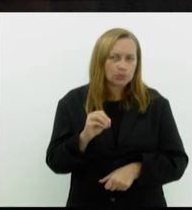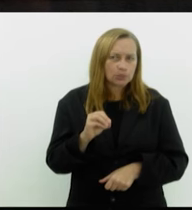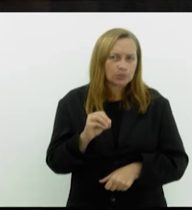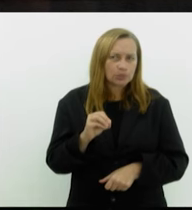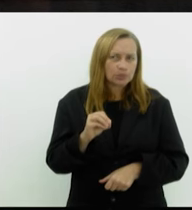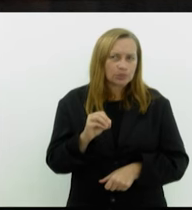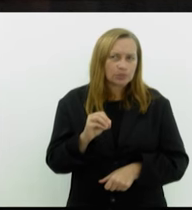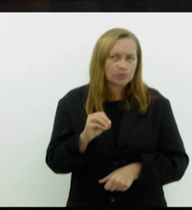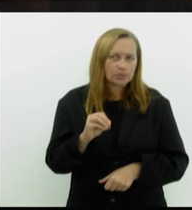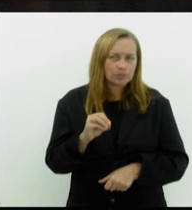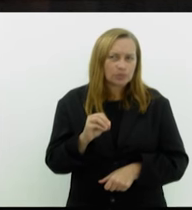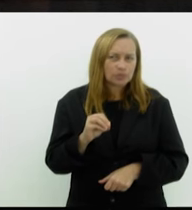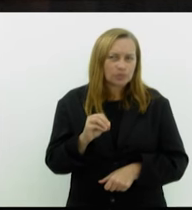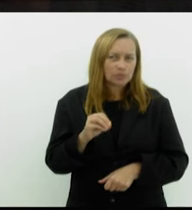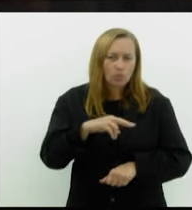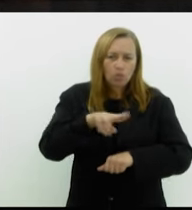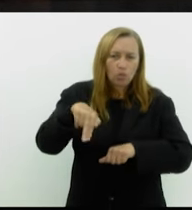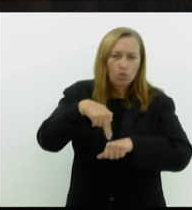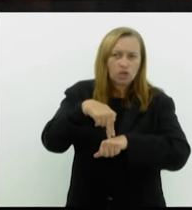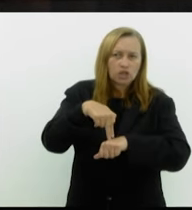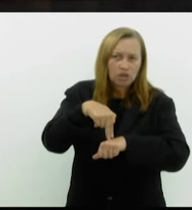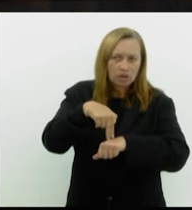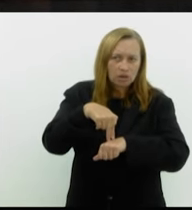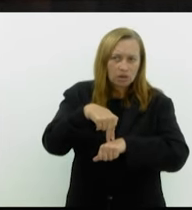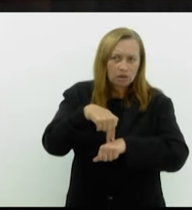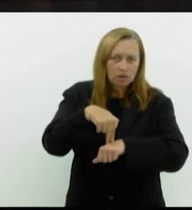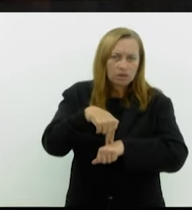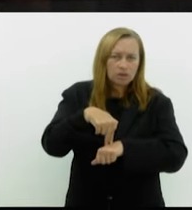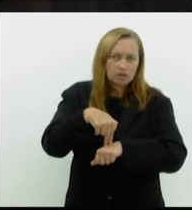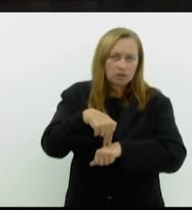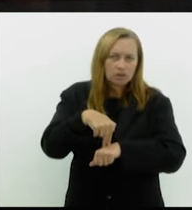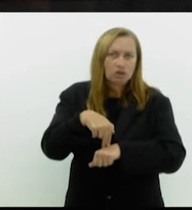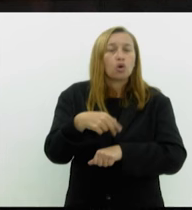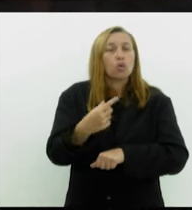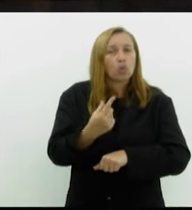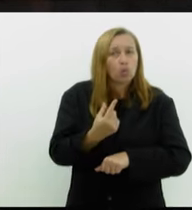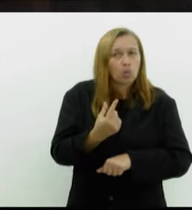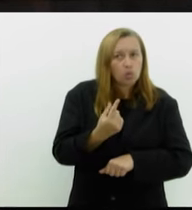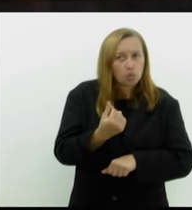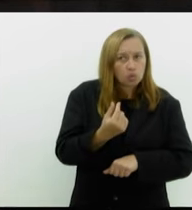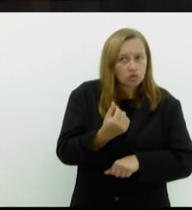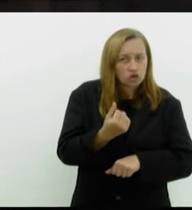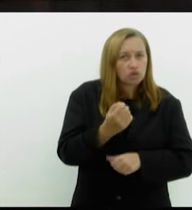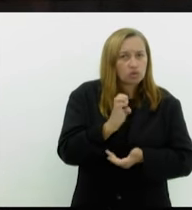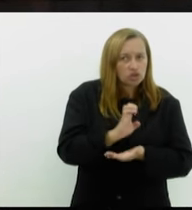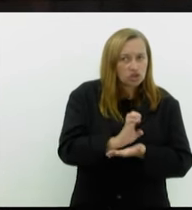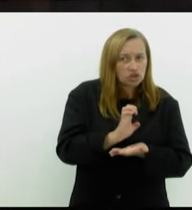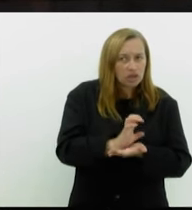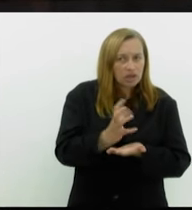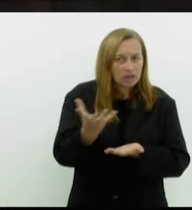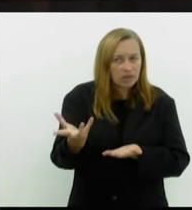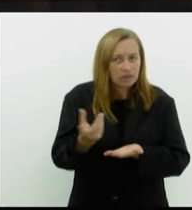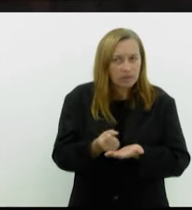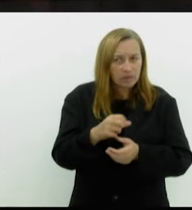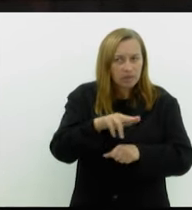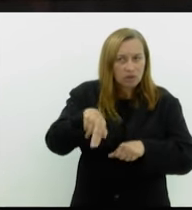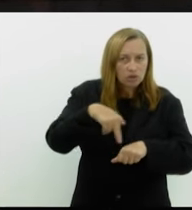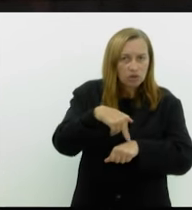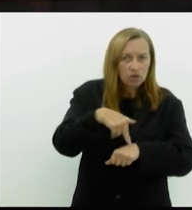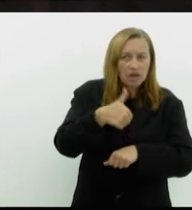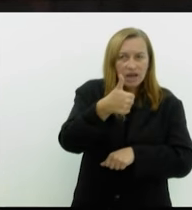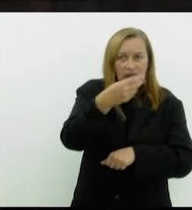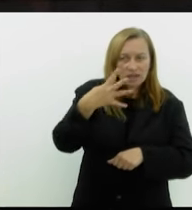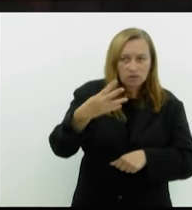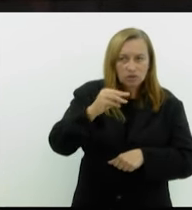ativo de quem? Ativo da União. Ele tem a ativo do Estado que ele tem que receber da União. Tem 14 bilhões